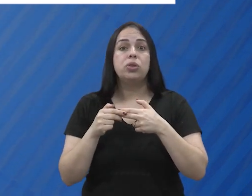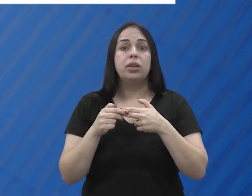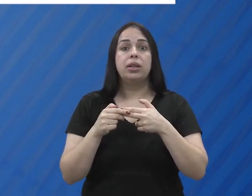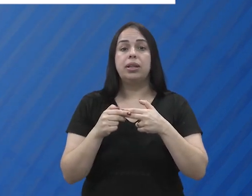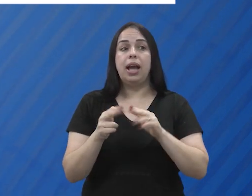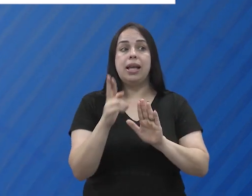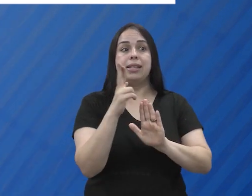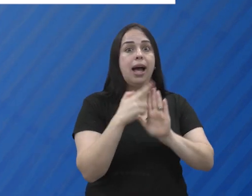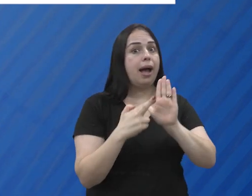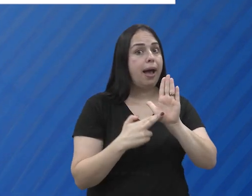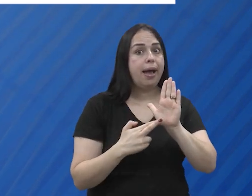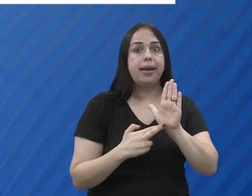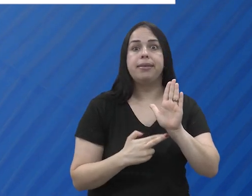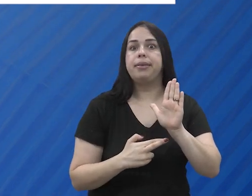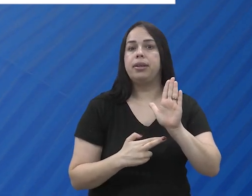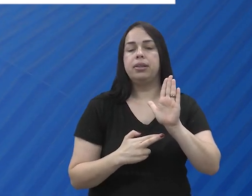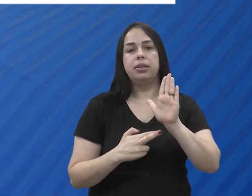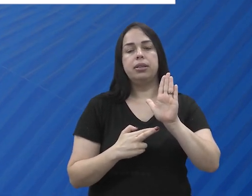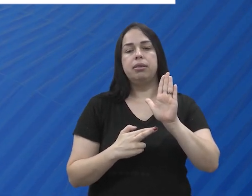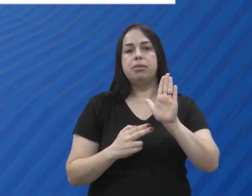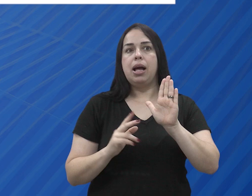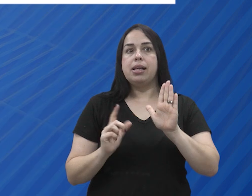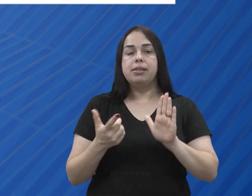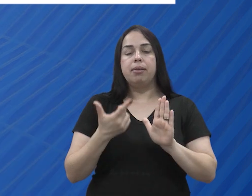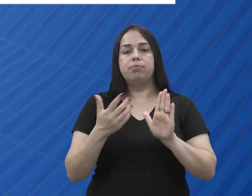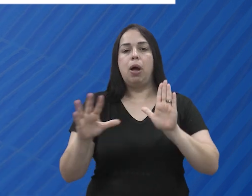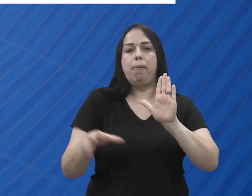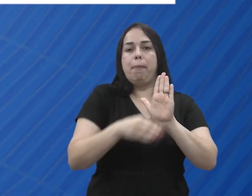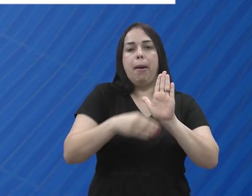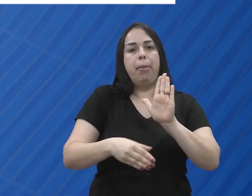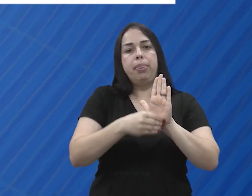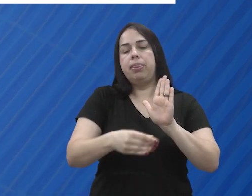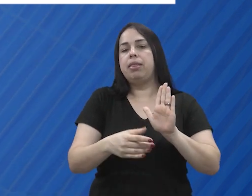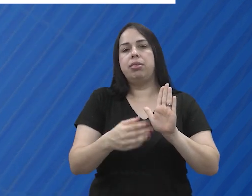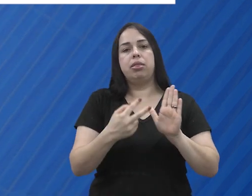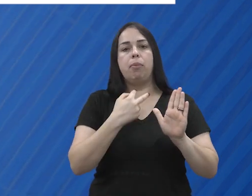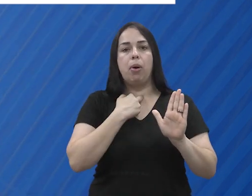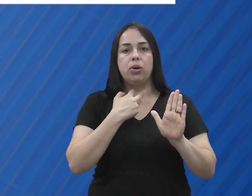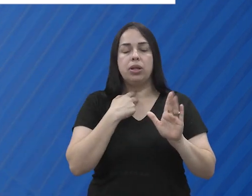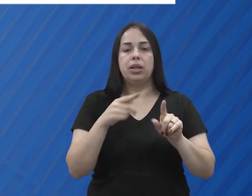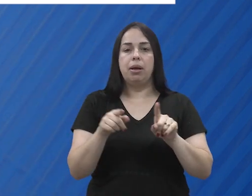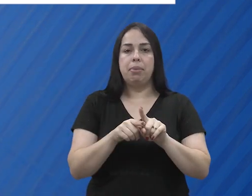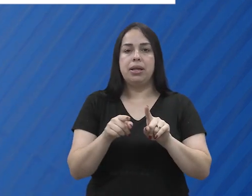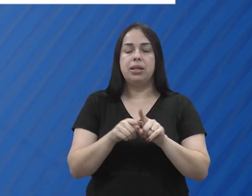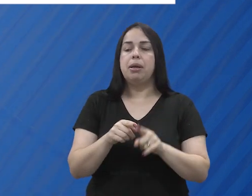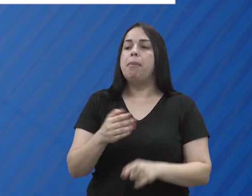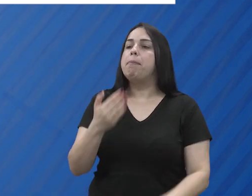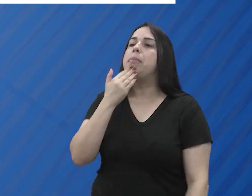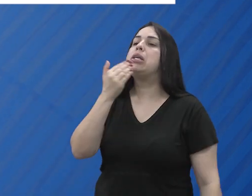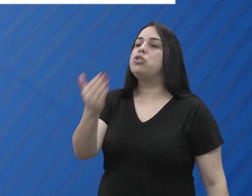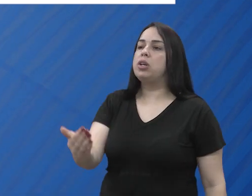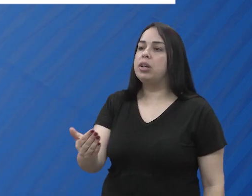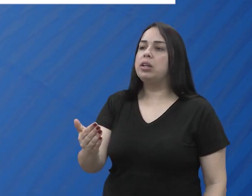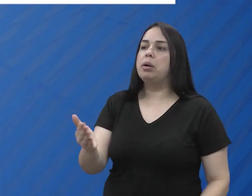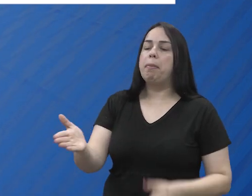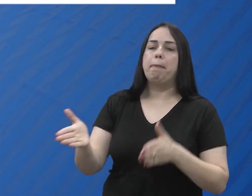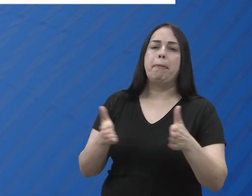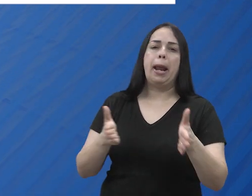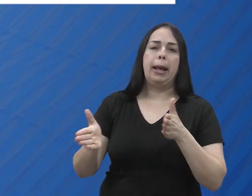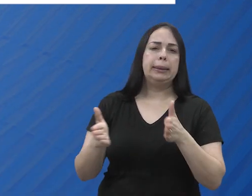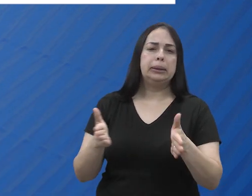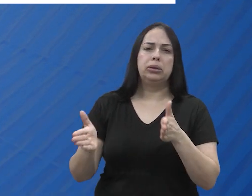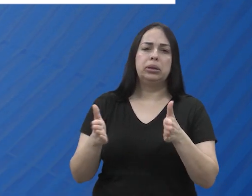de exigências além das corriqueiras e já previstas em lei federal, e nem sujeitar o solicitante a